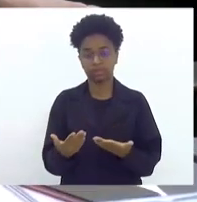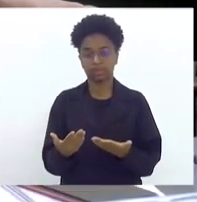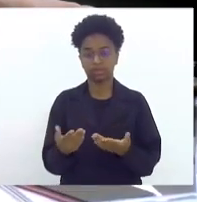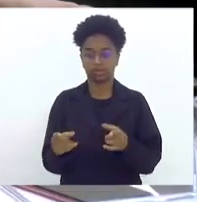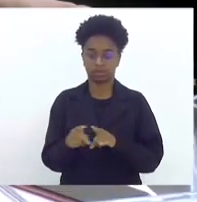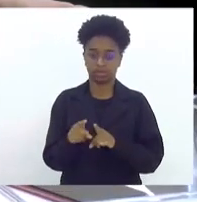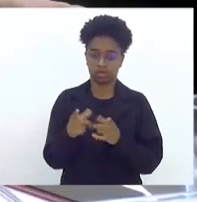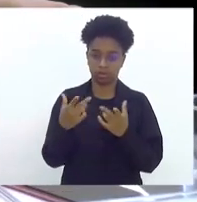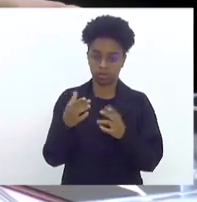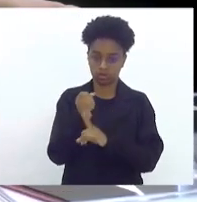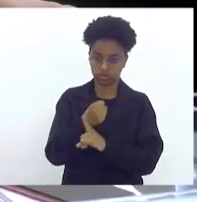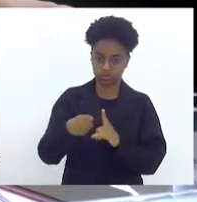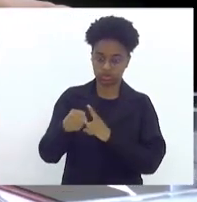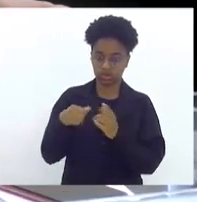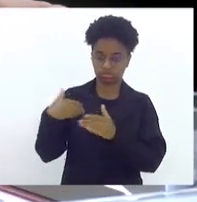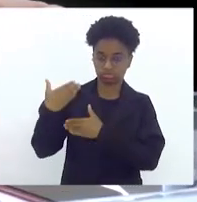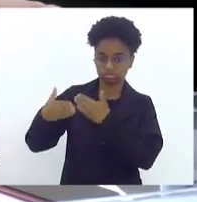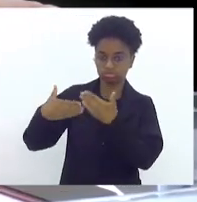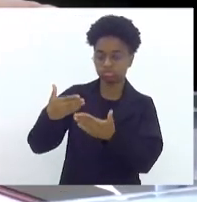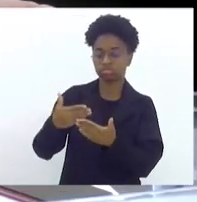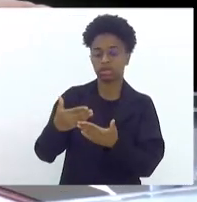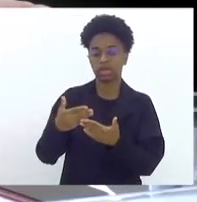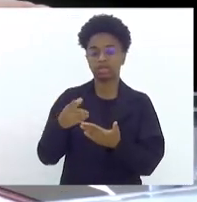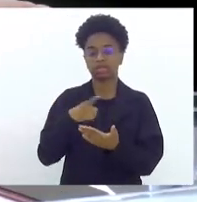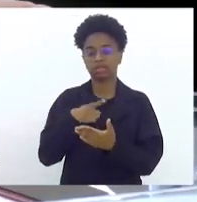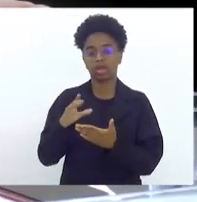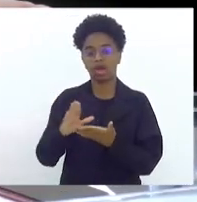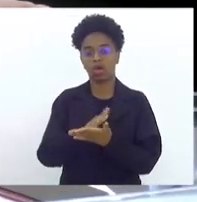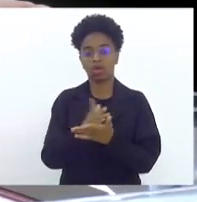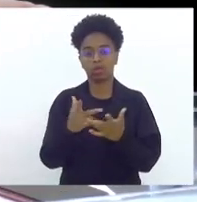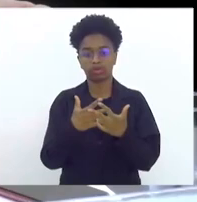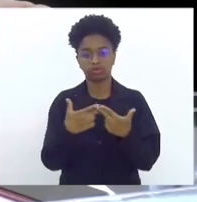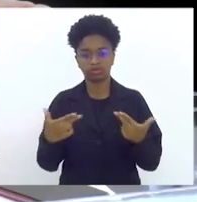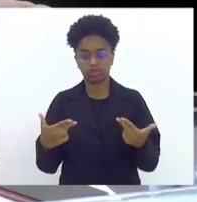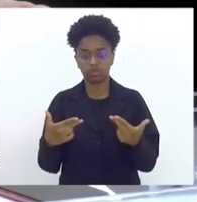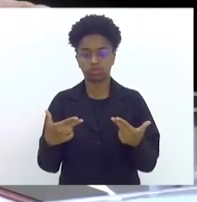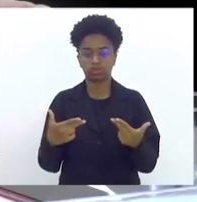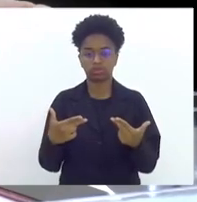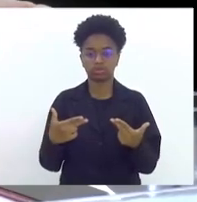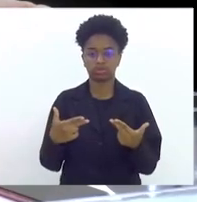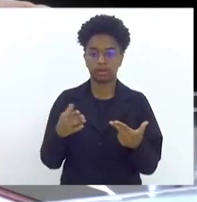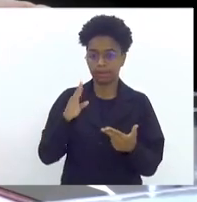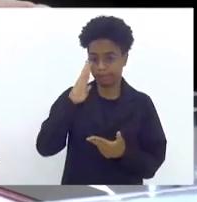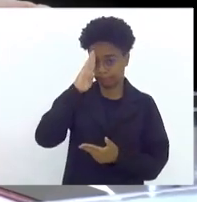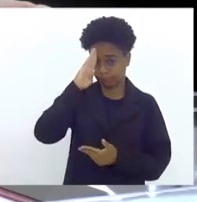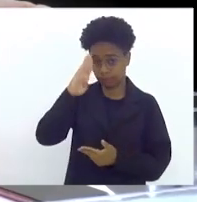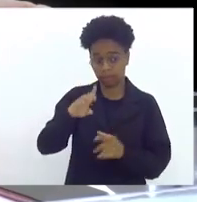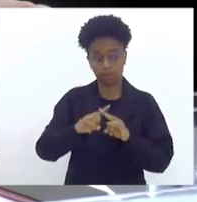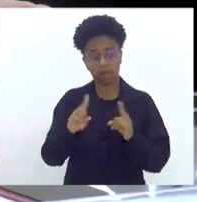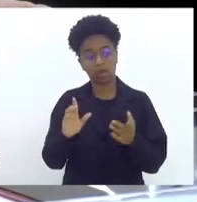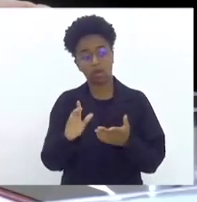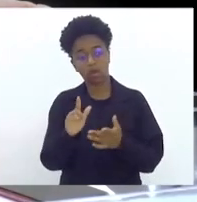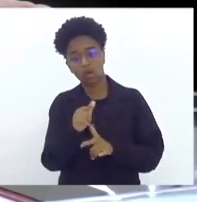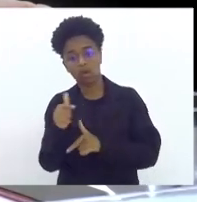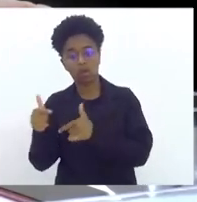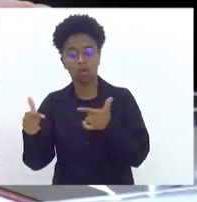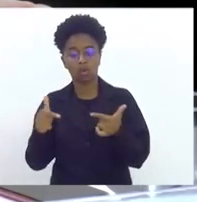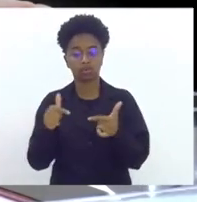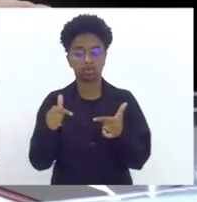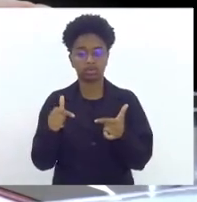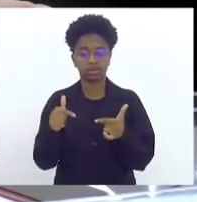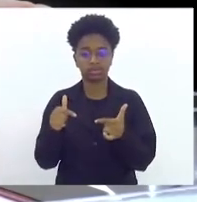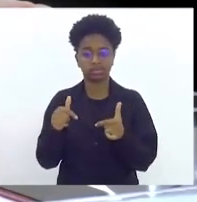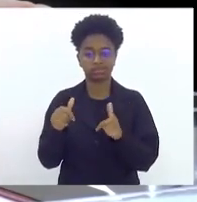a sociedade vai avançando algumas situações elas vem ao centro e outras saindo do centro para Periferia